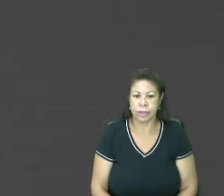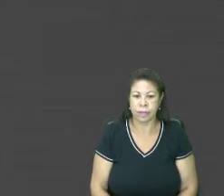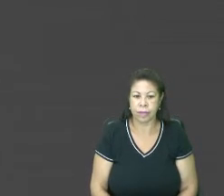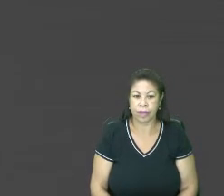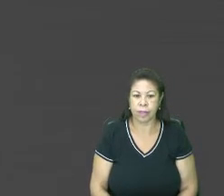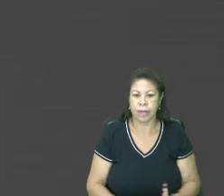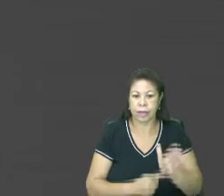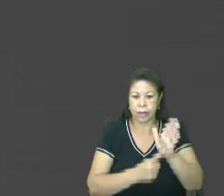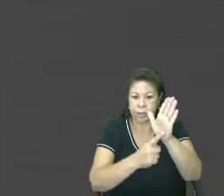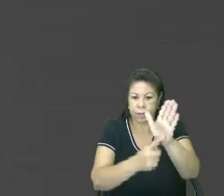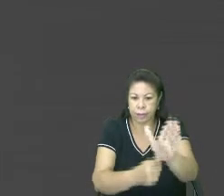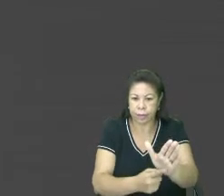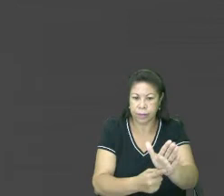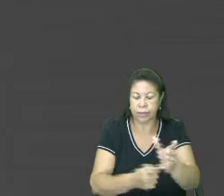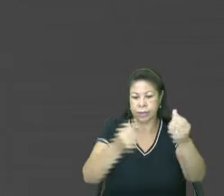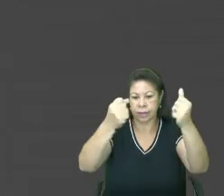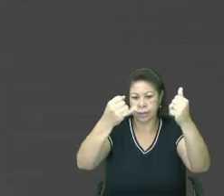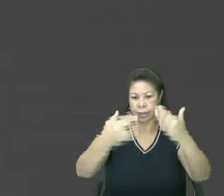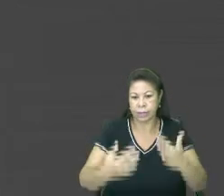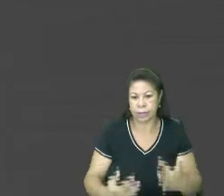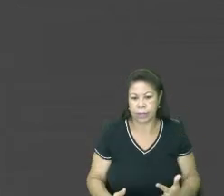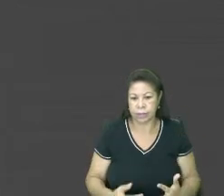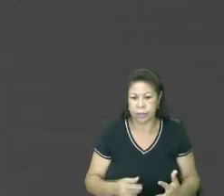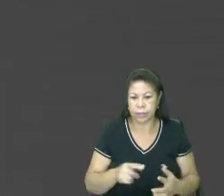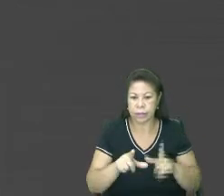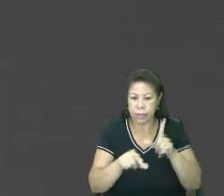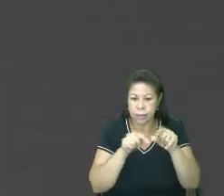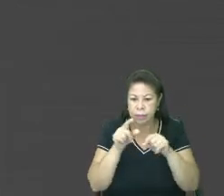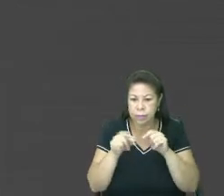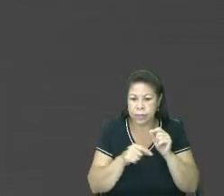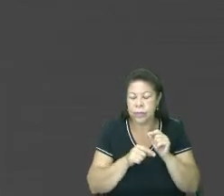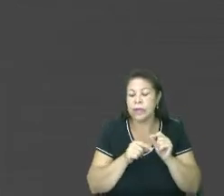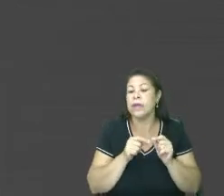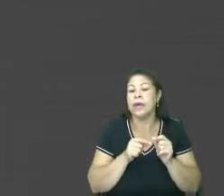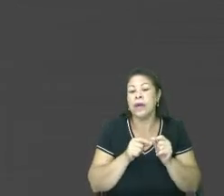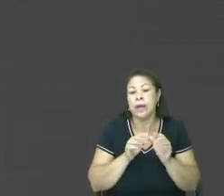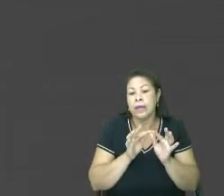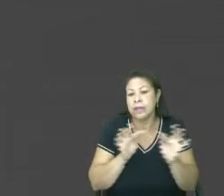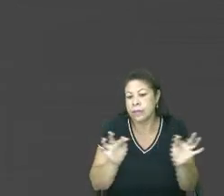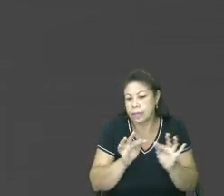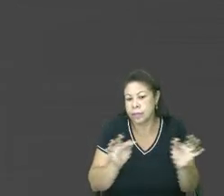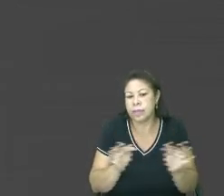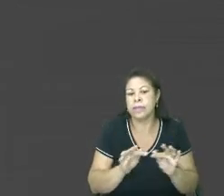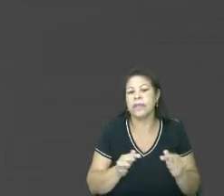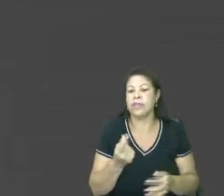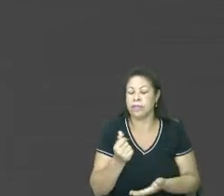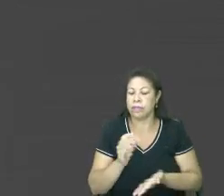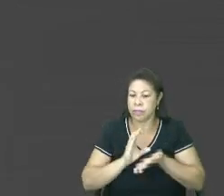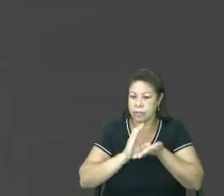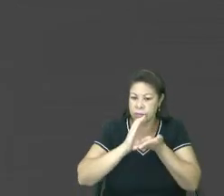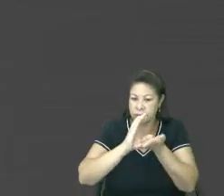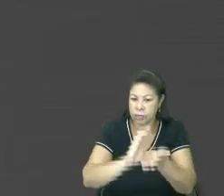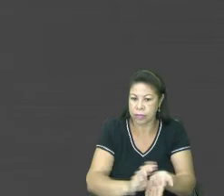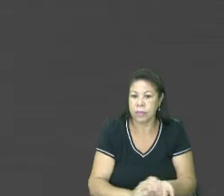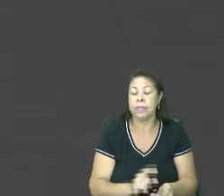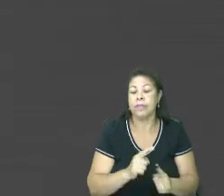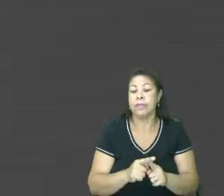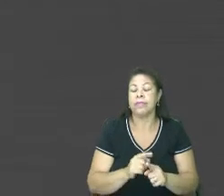Dessas receitas, a gente pensou aqui nesse quadro as receitas que vieram para a Covid, né?